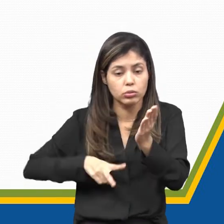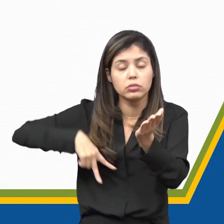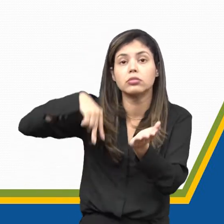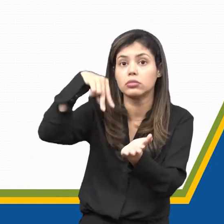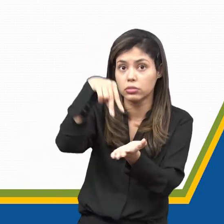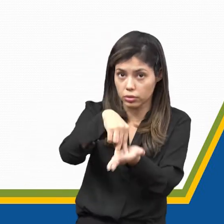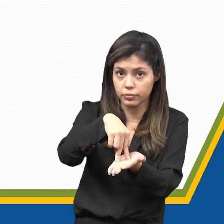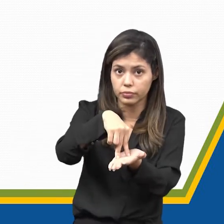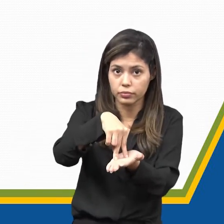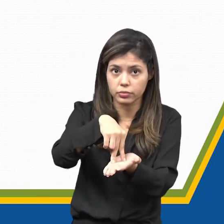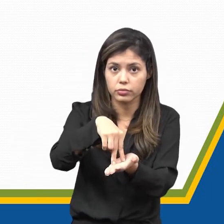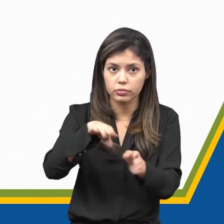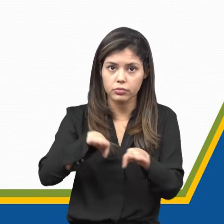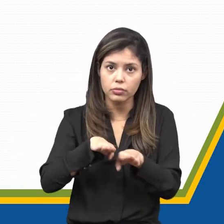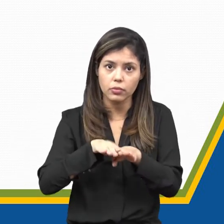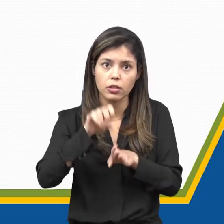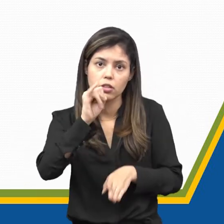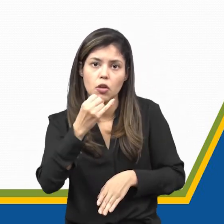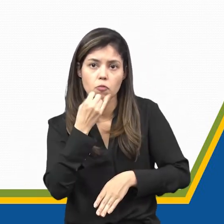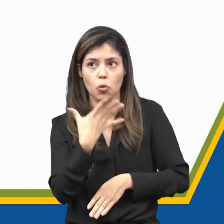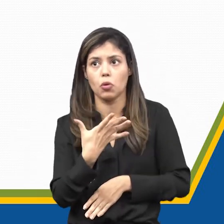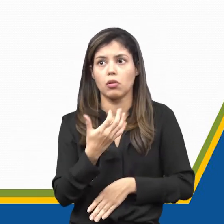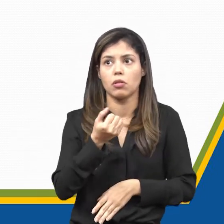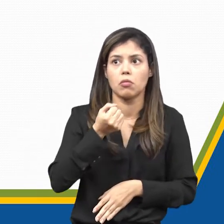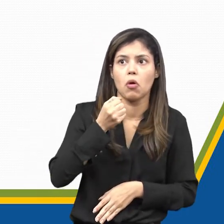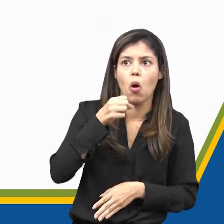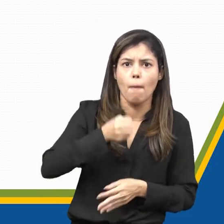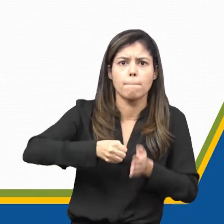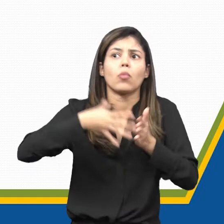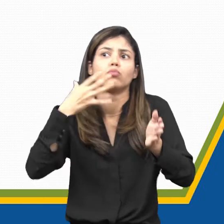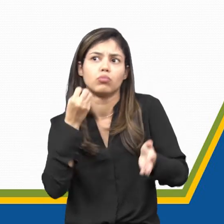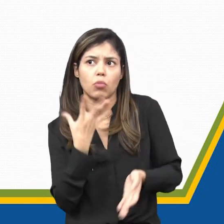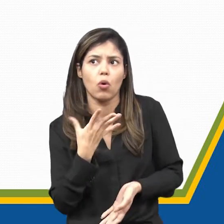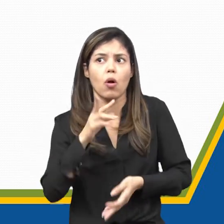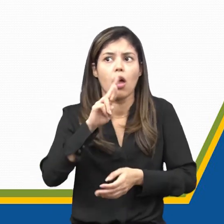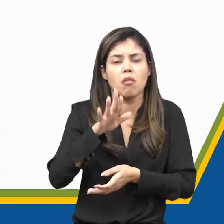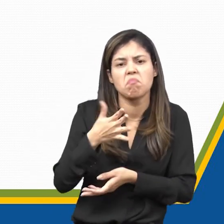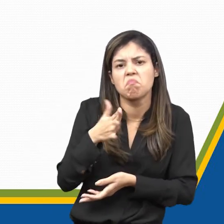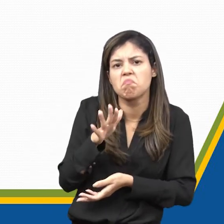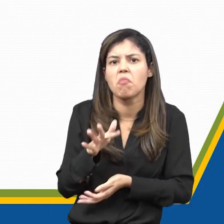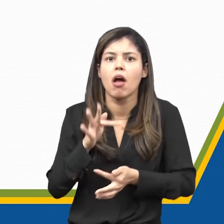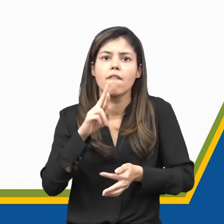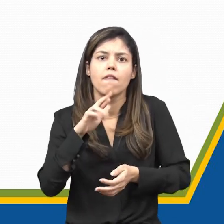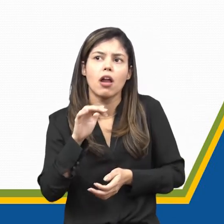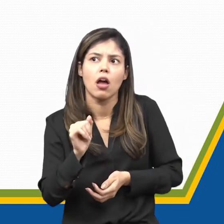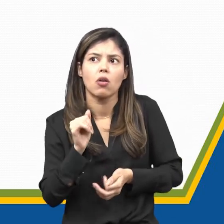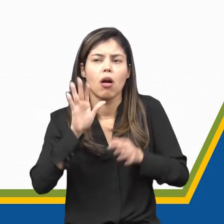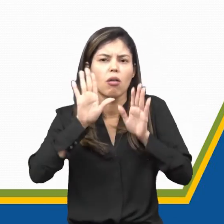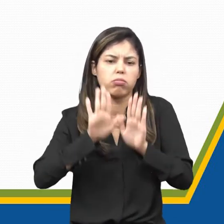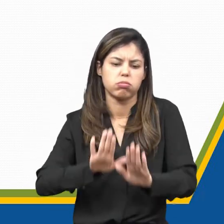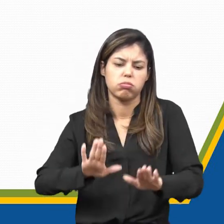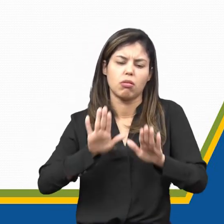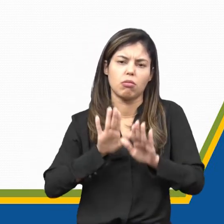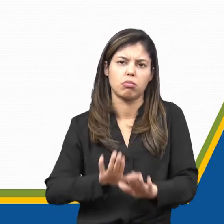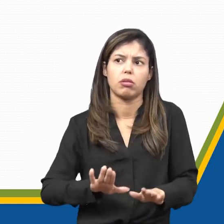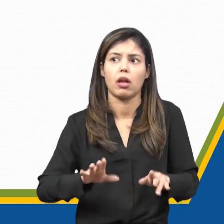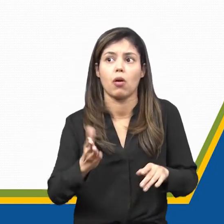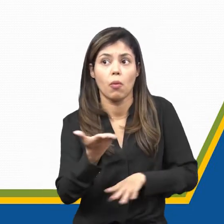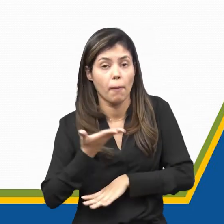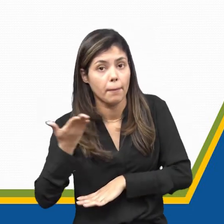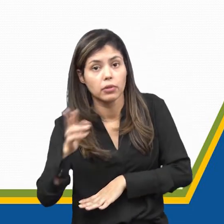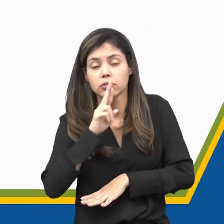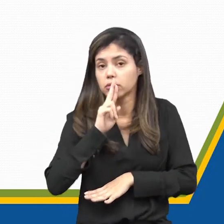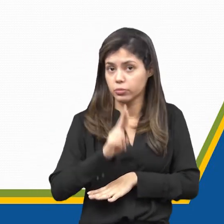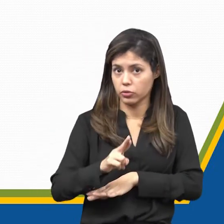ela efetuou e se foi muito bom, se foi regular, se foi fraco ou se foi muito fraco. Com base no